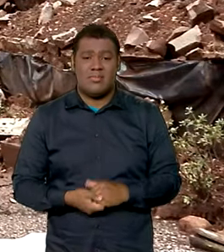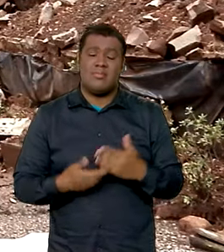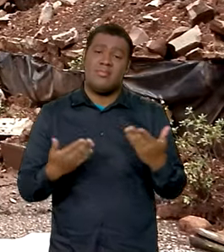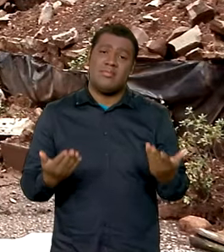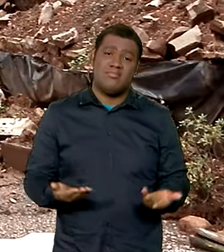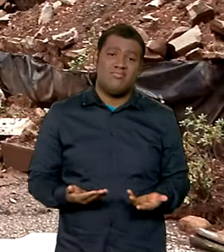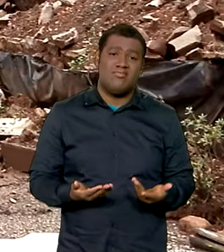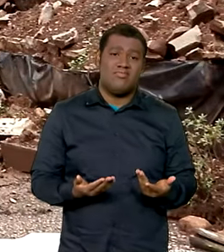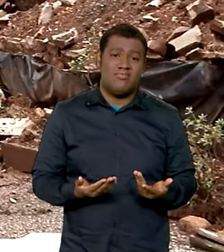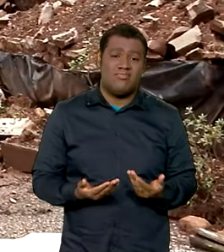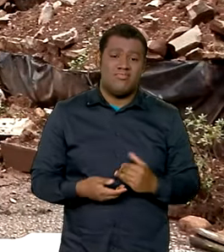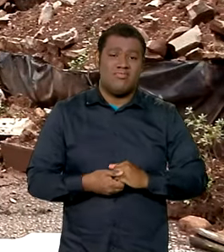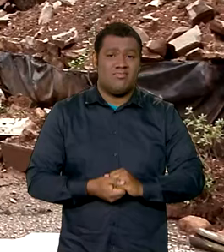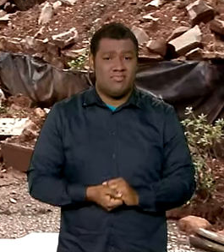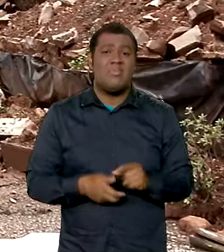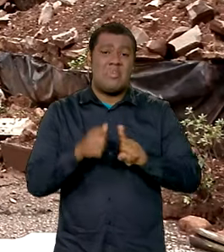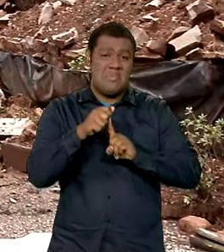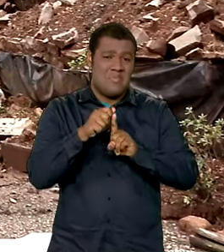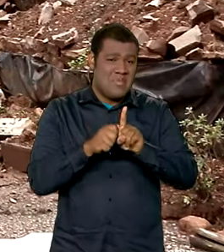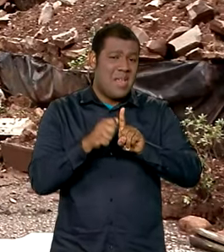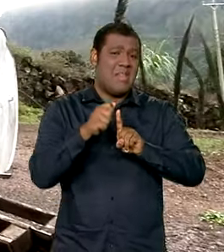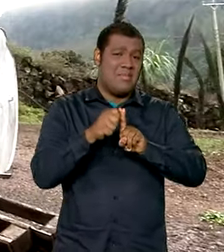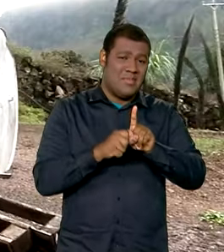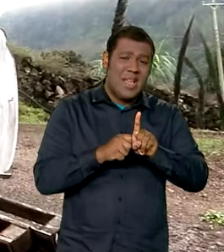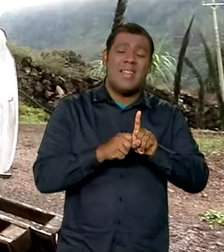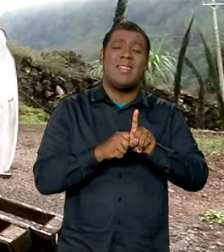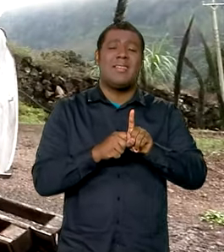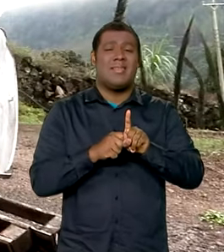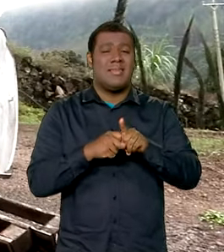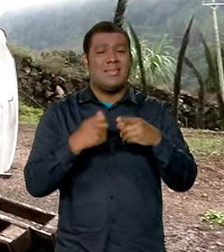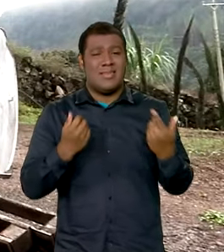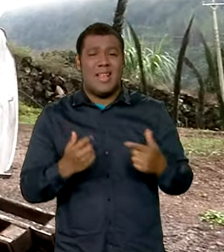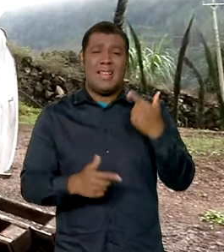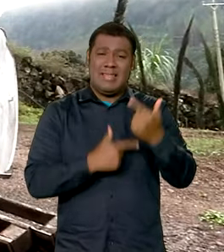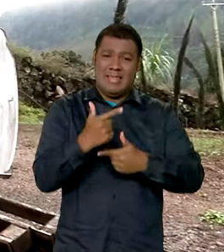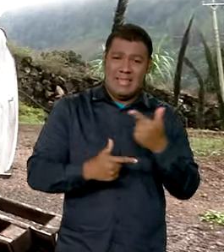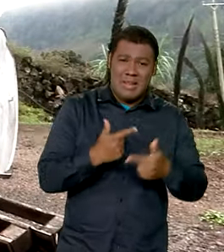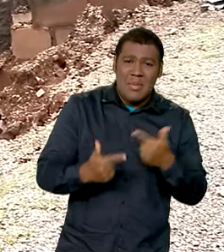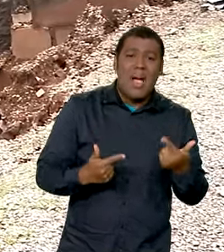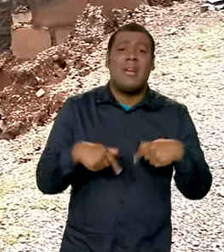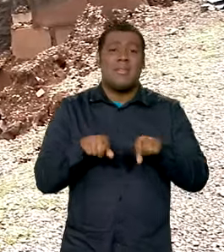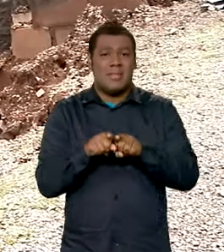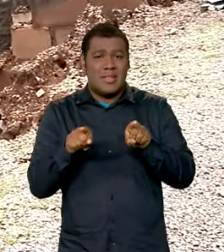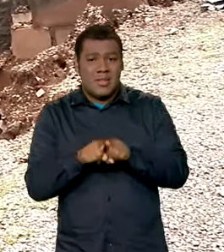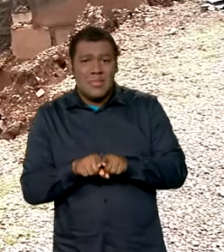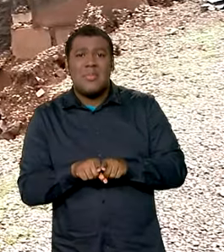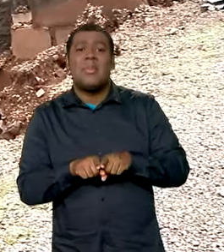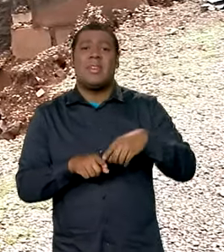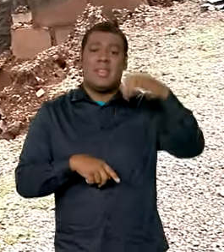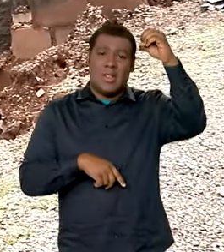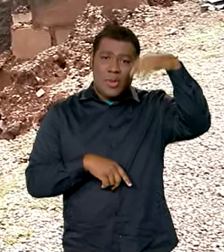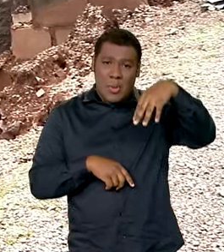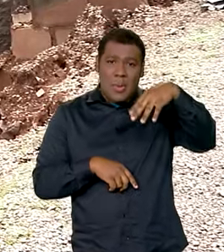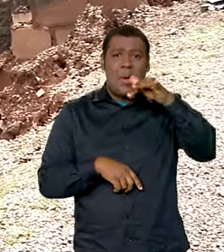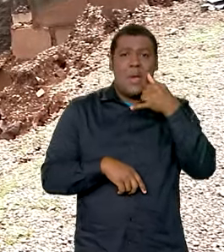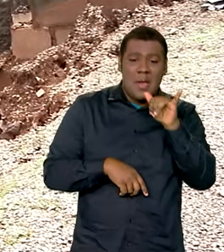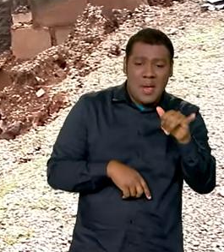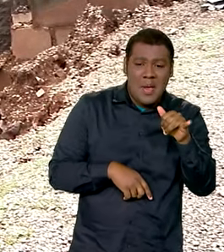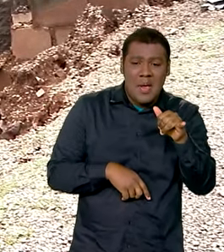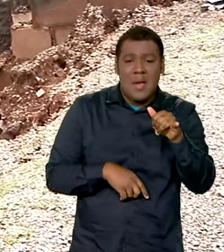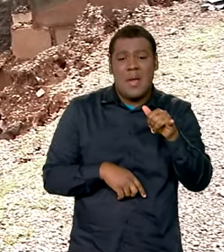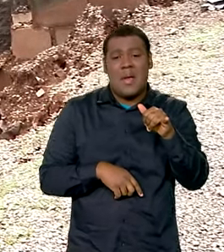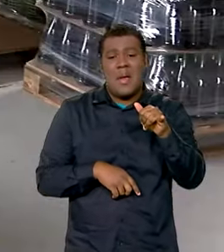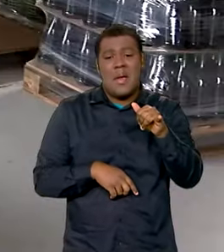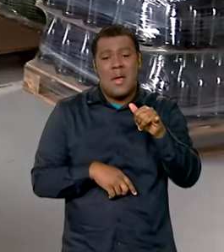custos mensais que a gente sempre teve, a mão de obra, energia elétrica, enfim, que com essa injeção